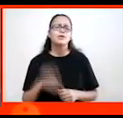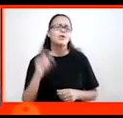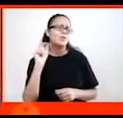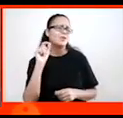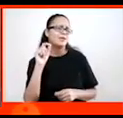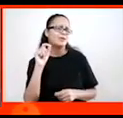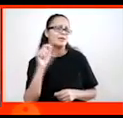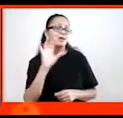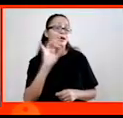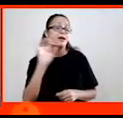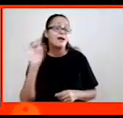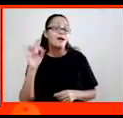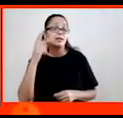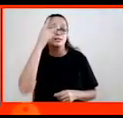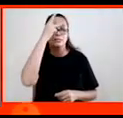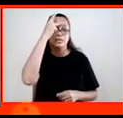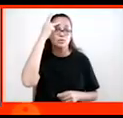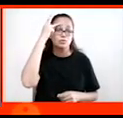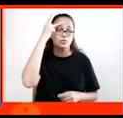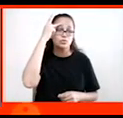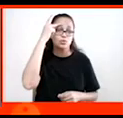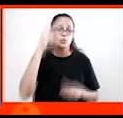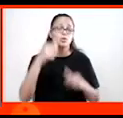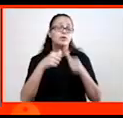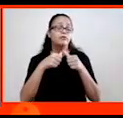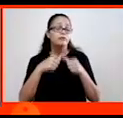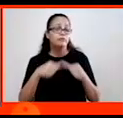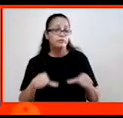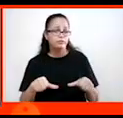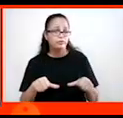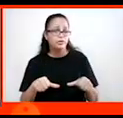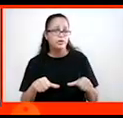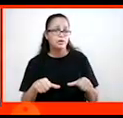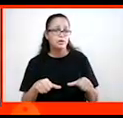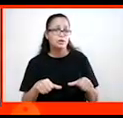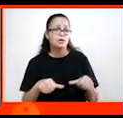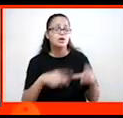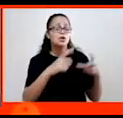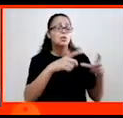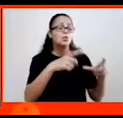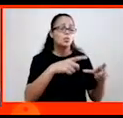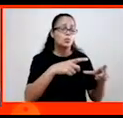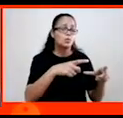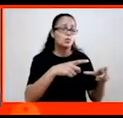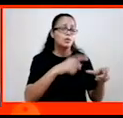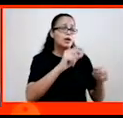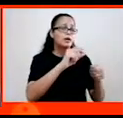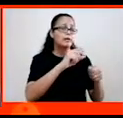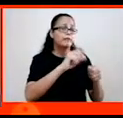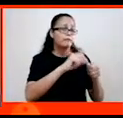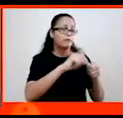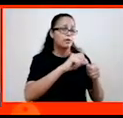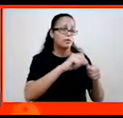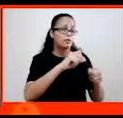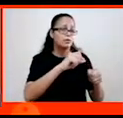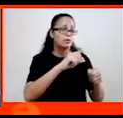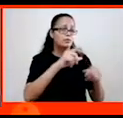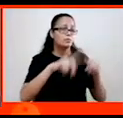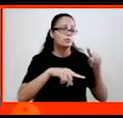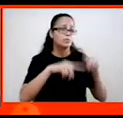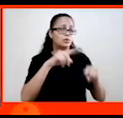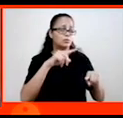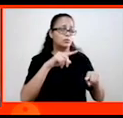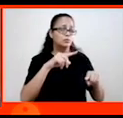que é a manufatura? Cada pessoa fica em uma etapa do trabalho, em um mesmo espaço, certo?